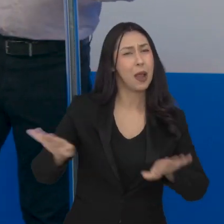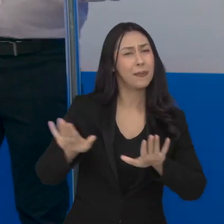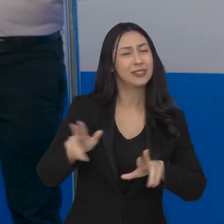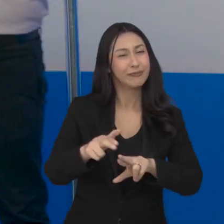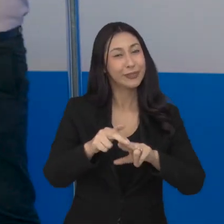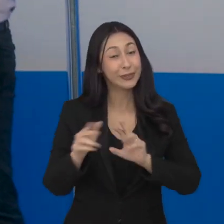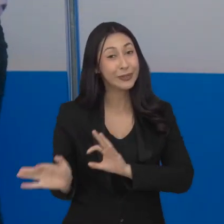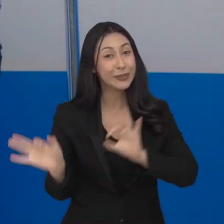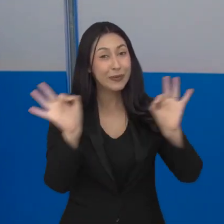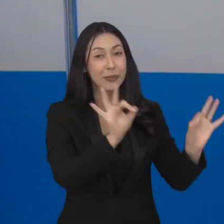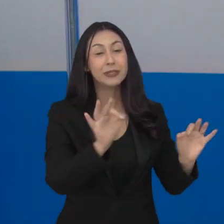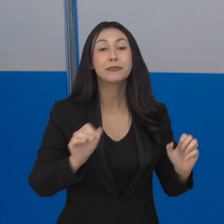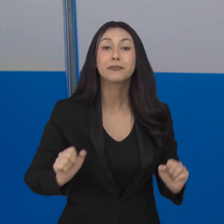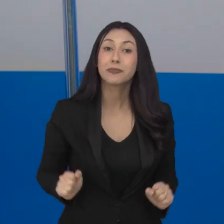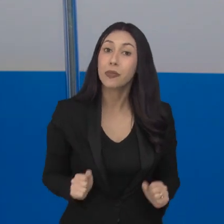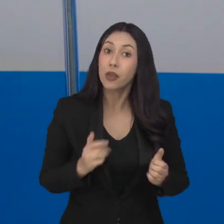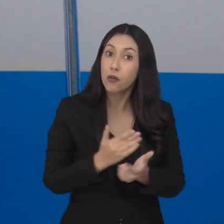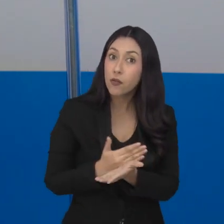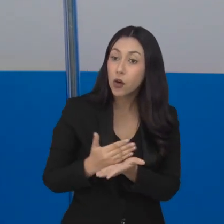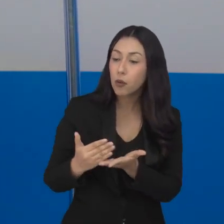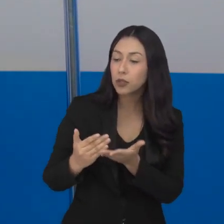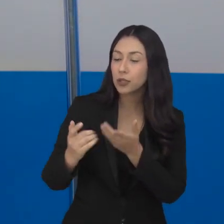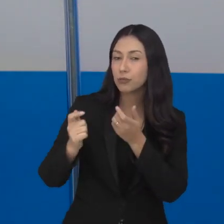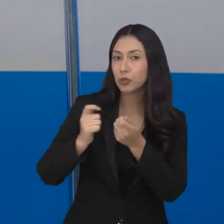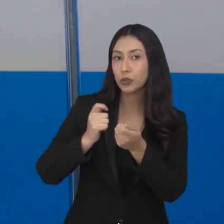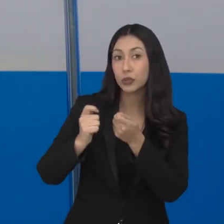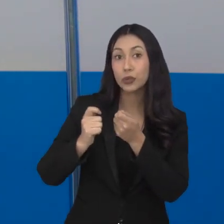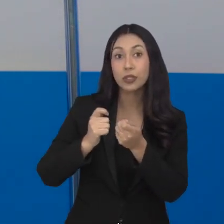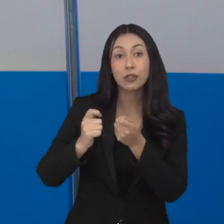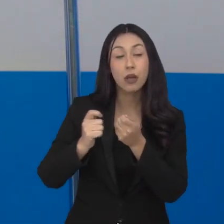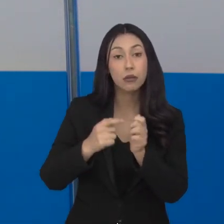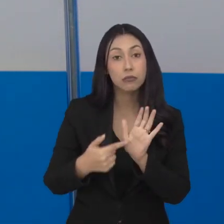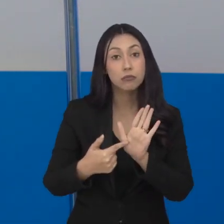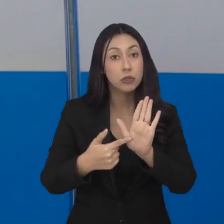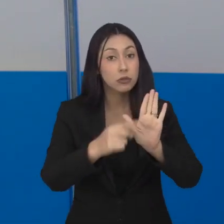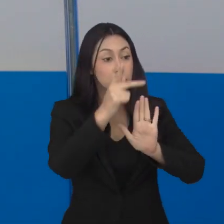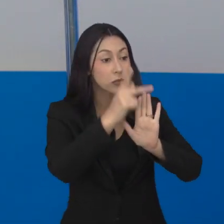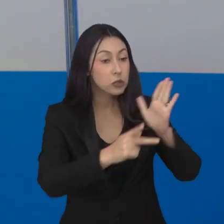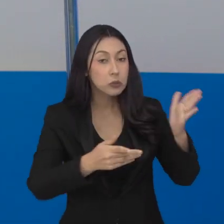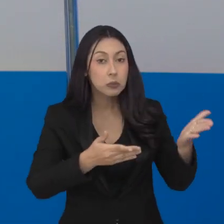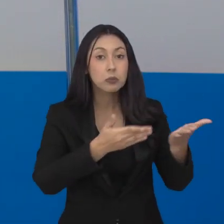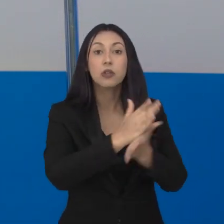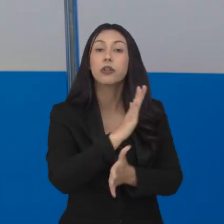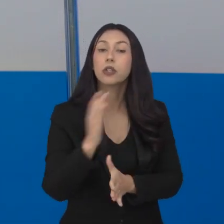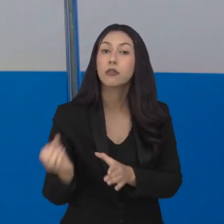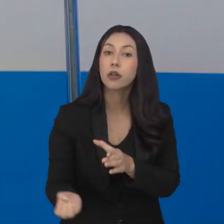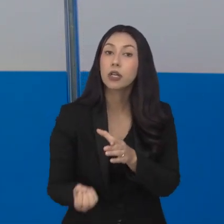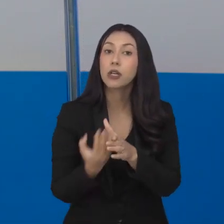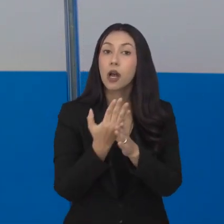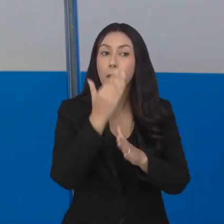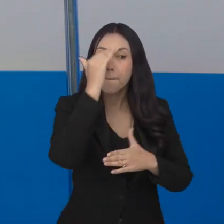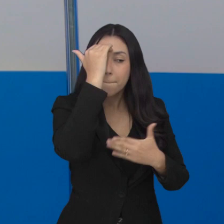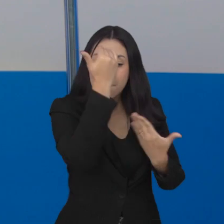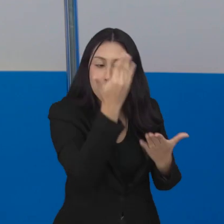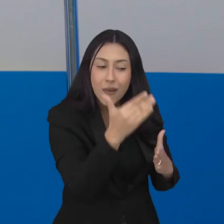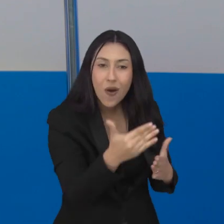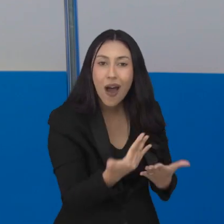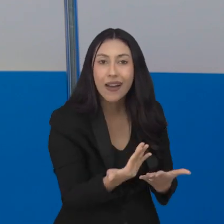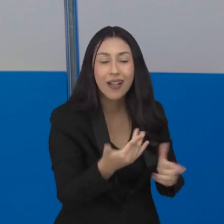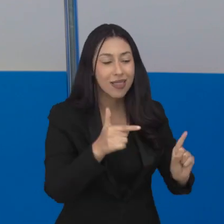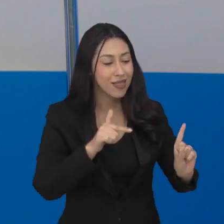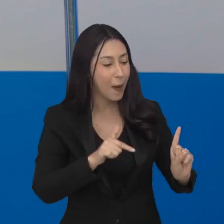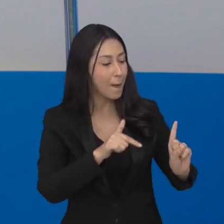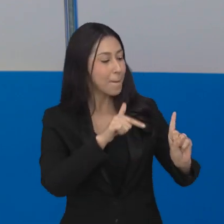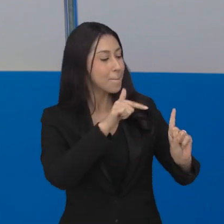Então, fica com a gente! Bom, e a gente abre o jornal desta segunda falando de um projeto aprovado que vai criar uma nova honraria aqui na